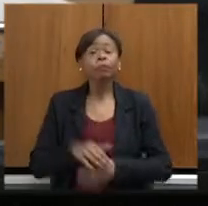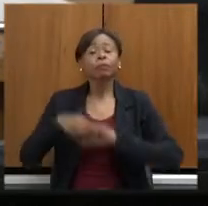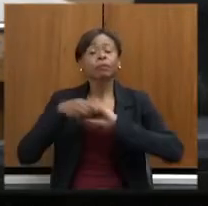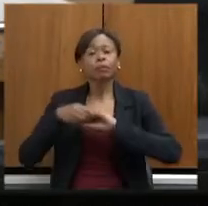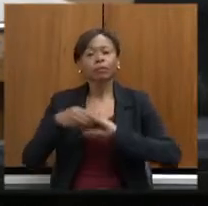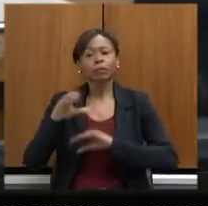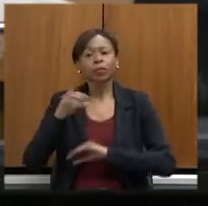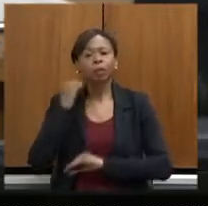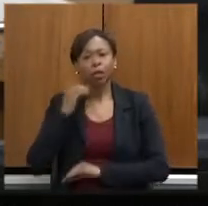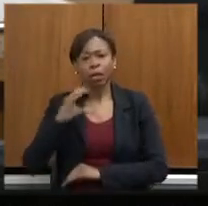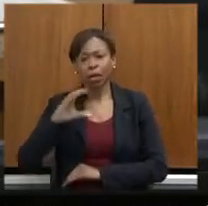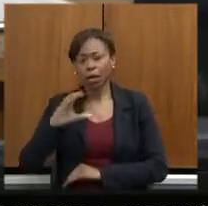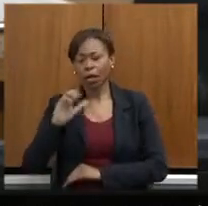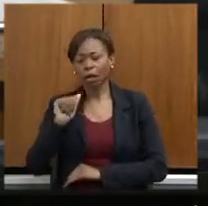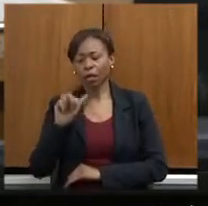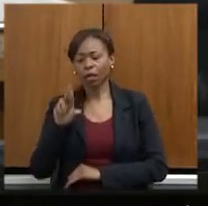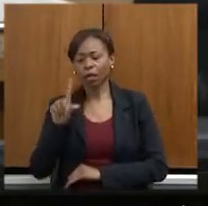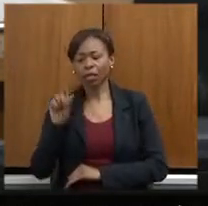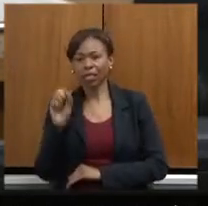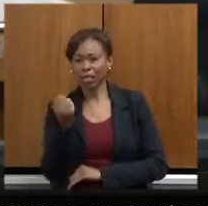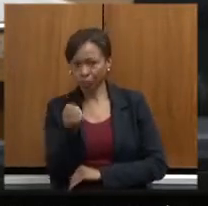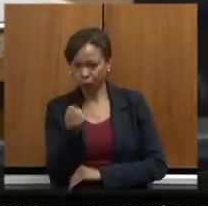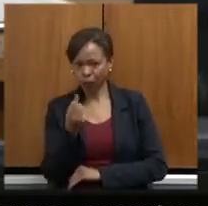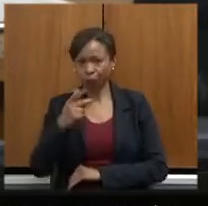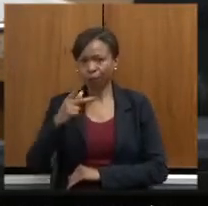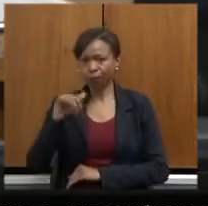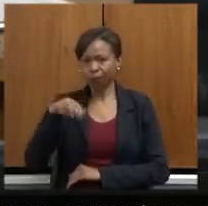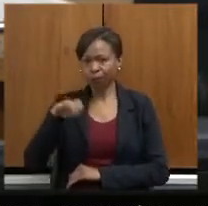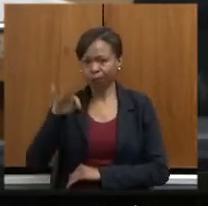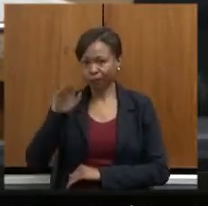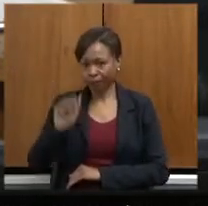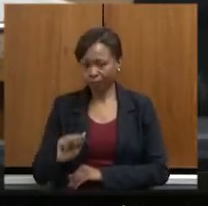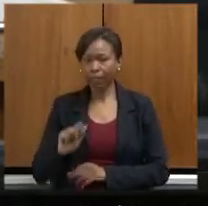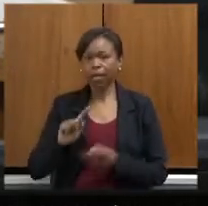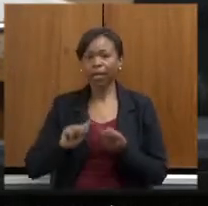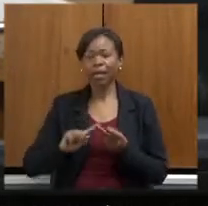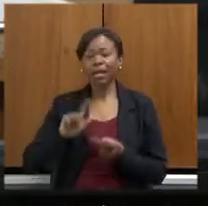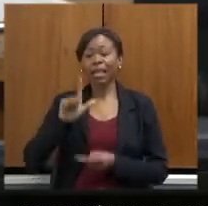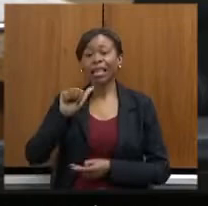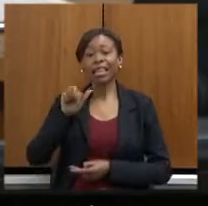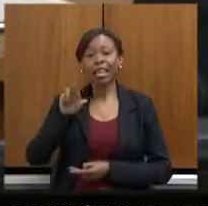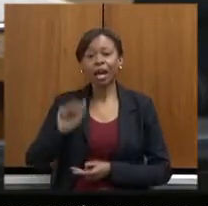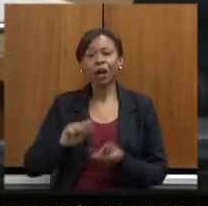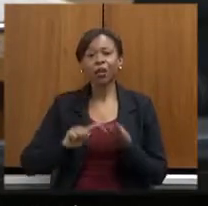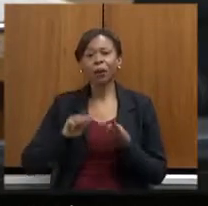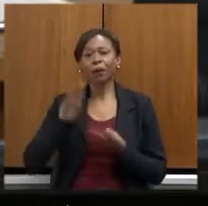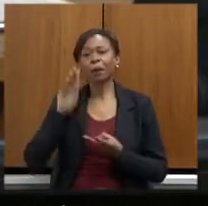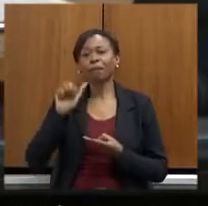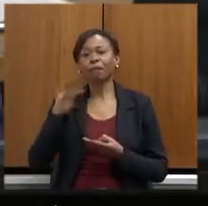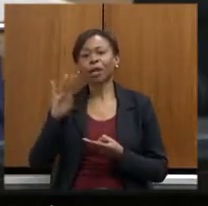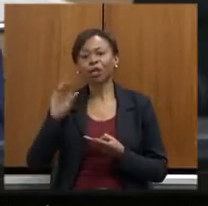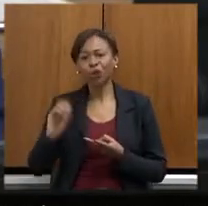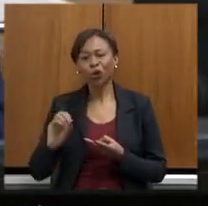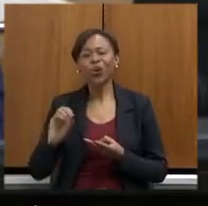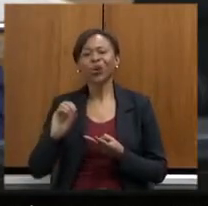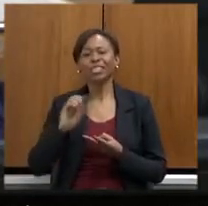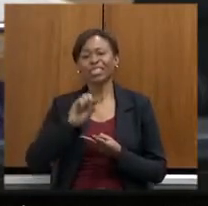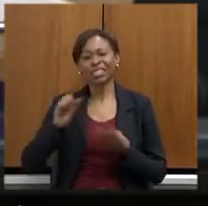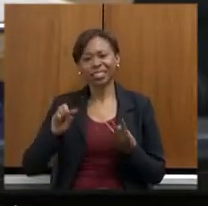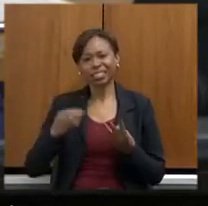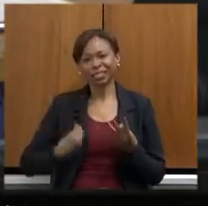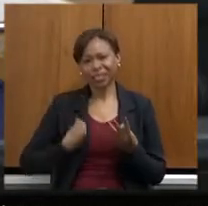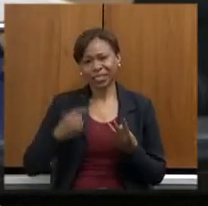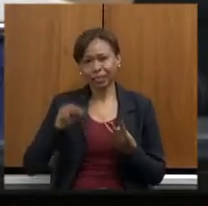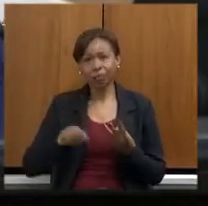tá que não tive a oportunidade de cumprimentar o deputado a Laura Serrano Deputado Battle tá com a gente aqui bom